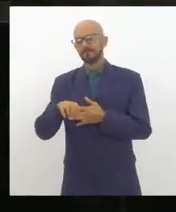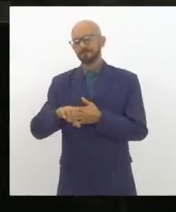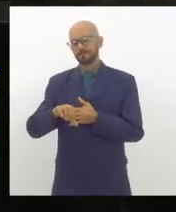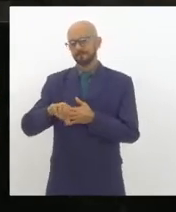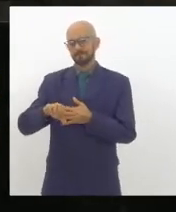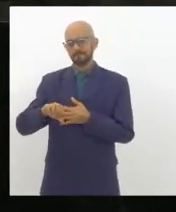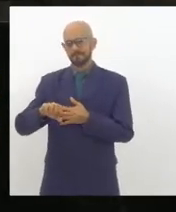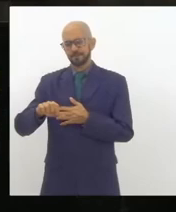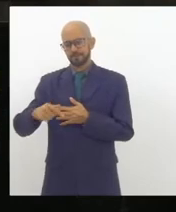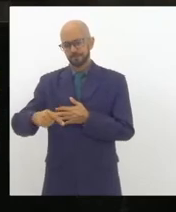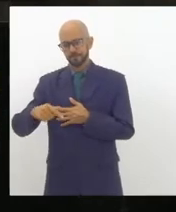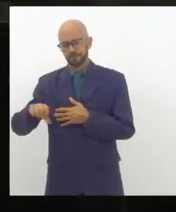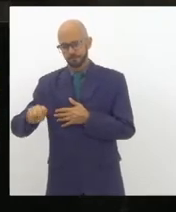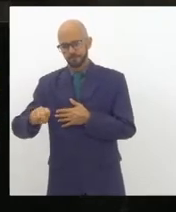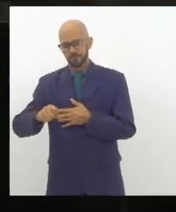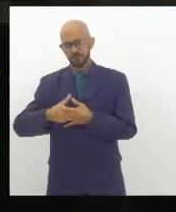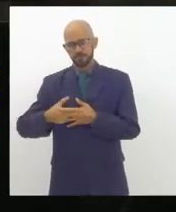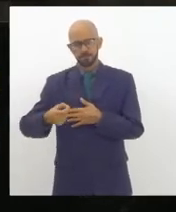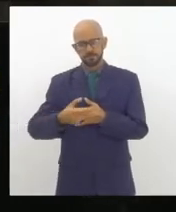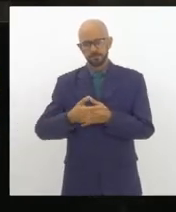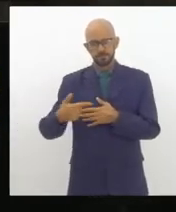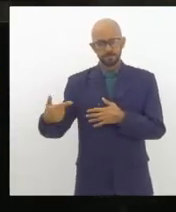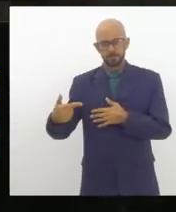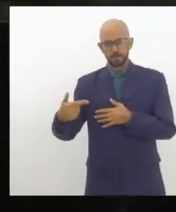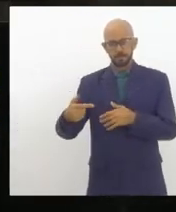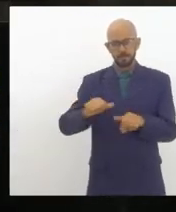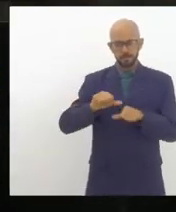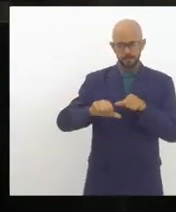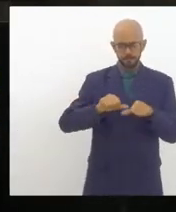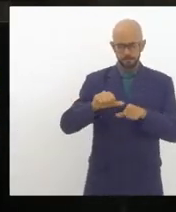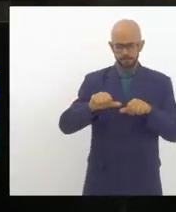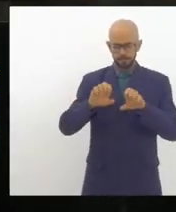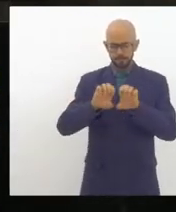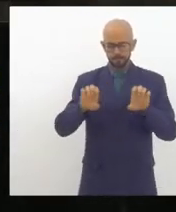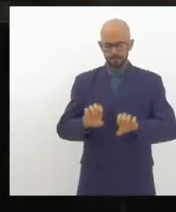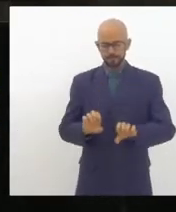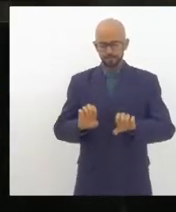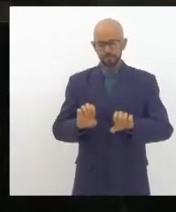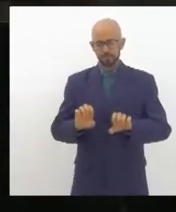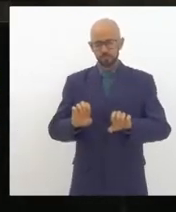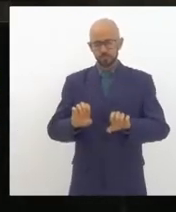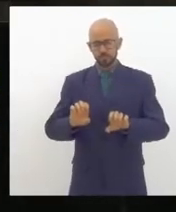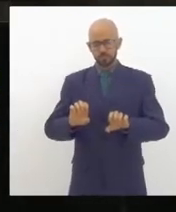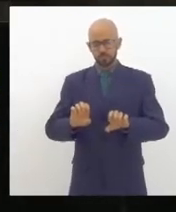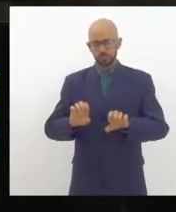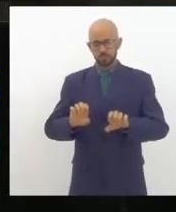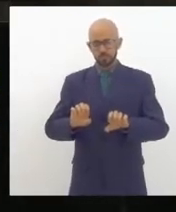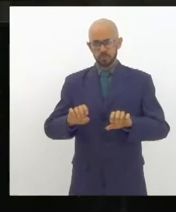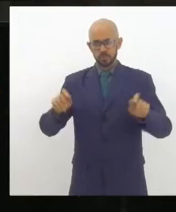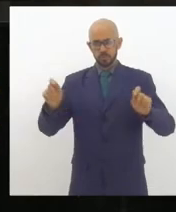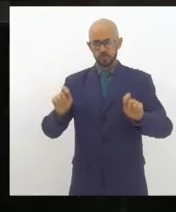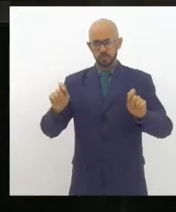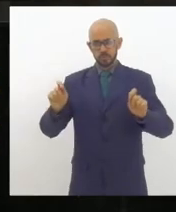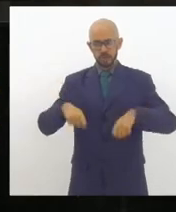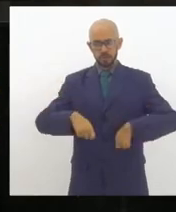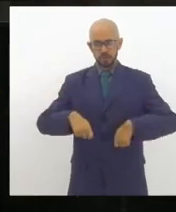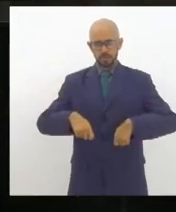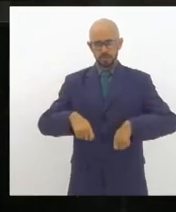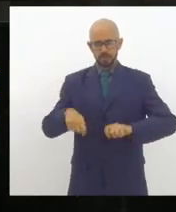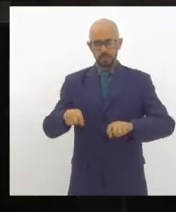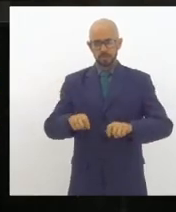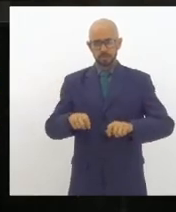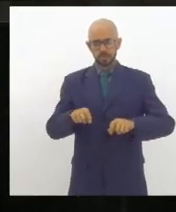47.978 de 22, que alterou a estrutura e as competências